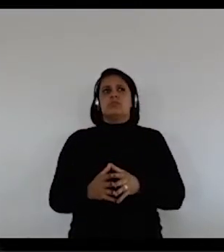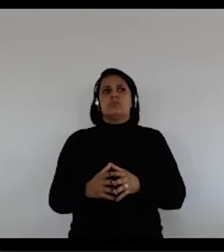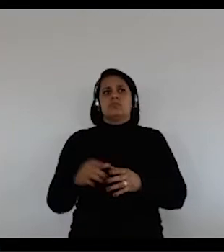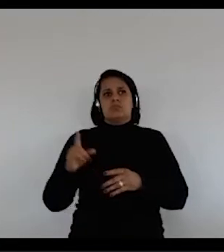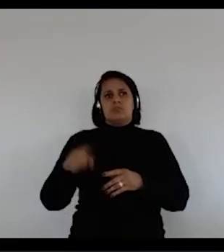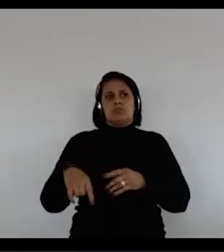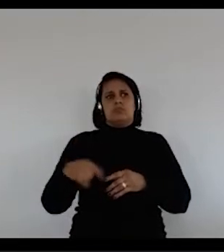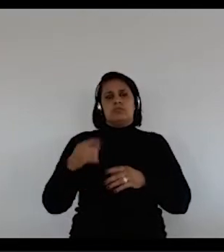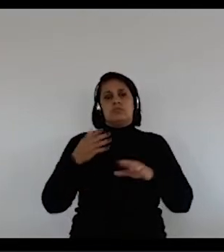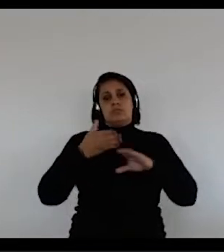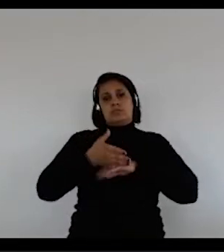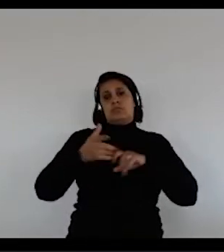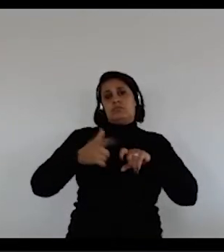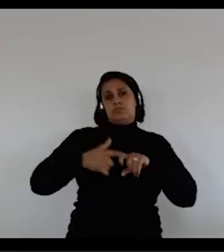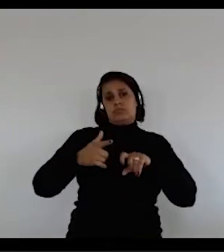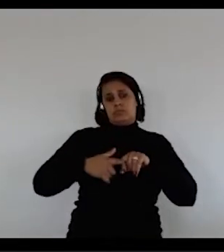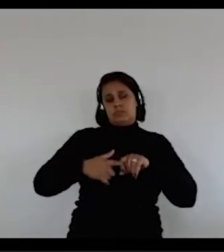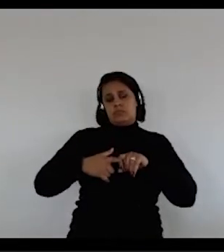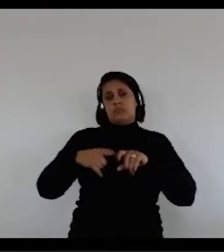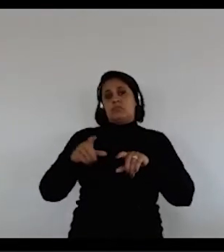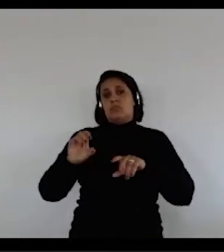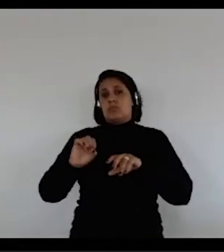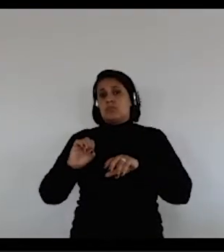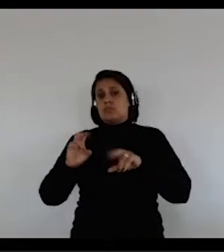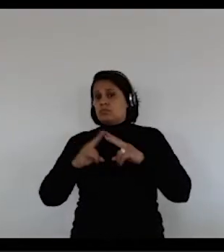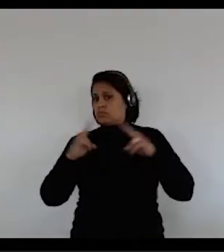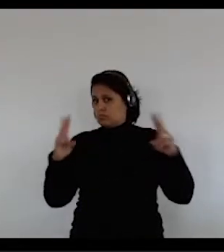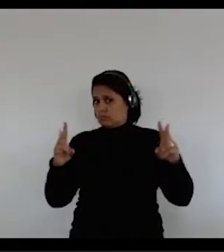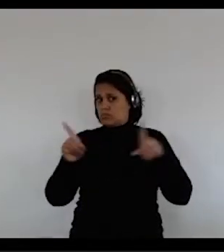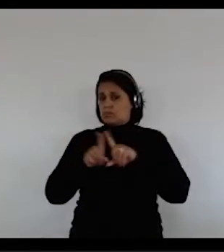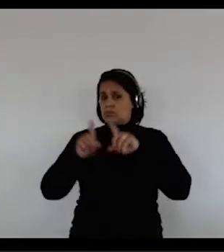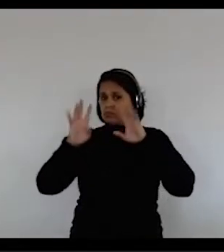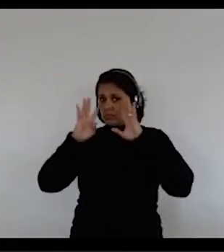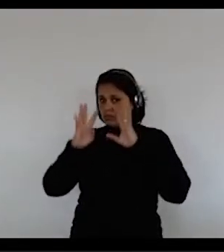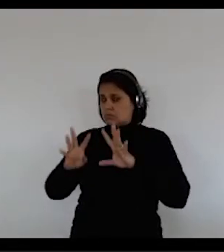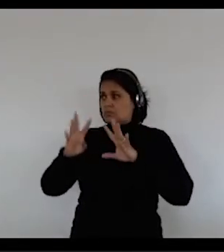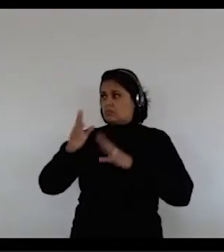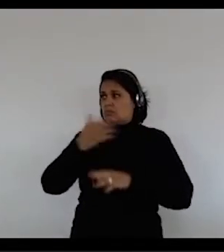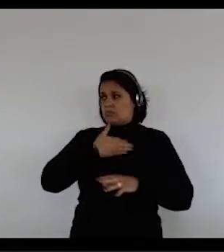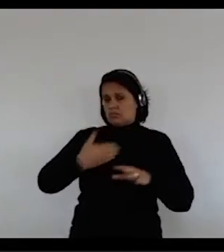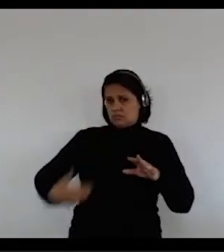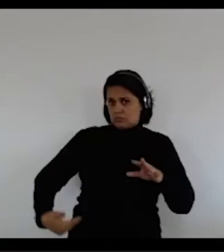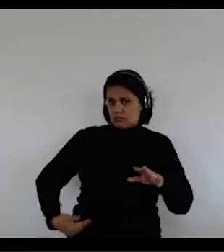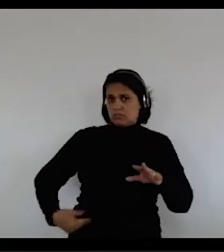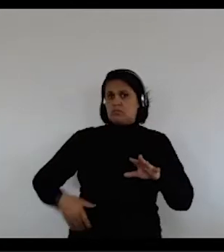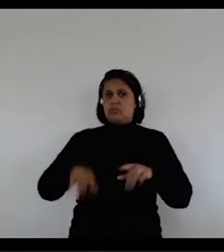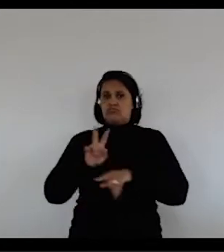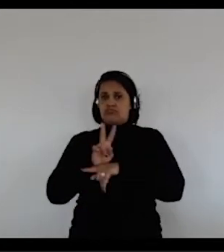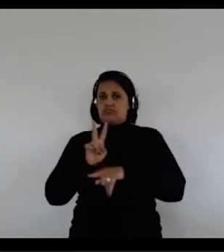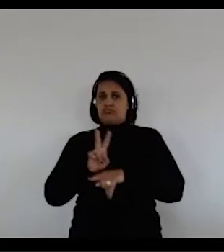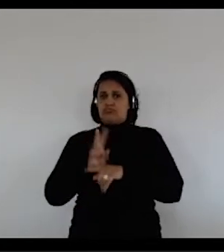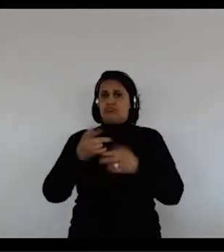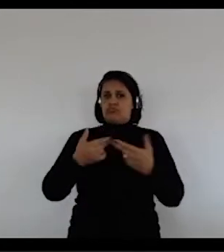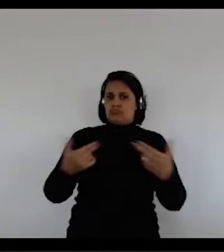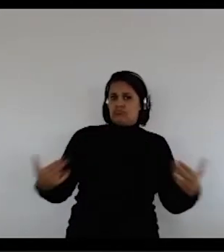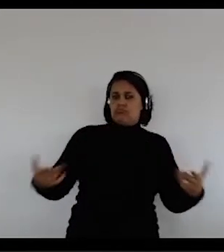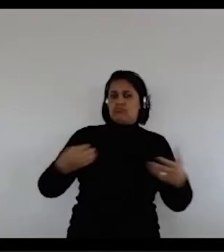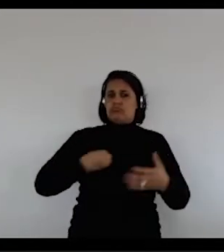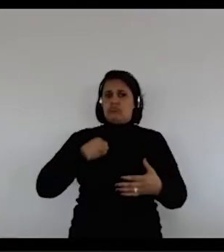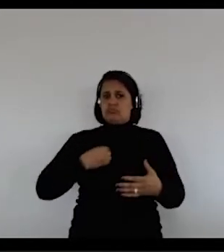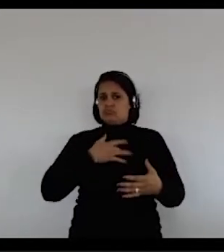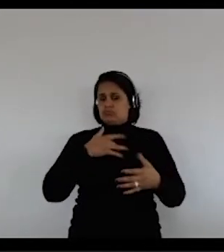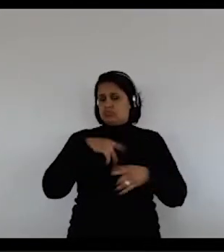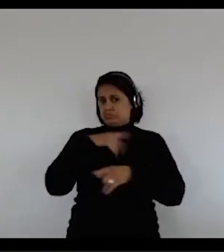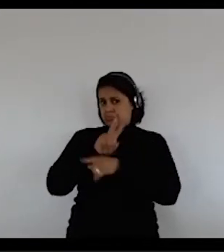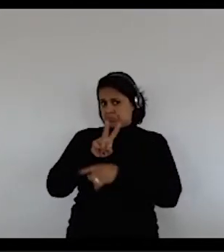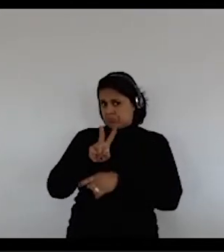não presenciais, atenção ao público também com prudência, com medidas sanitárias e algumas